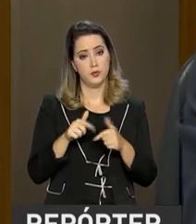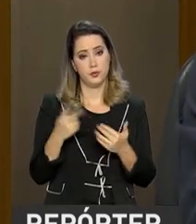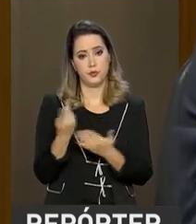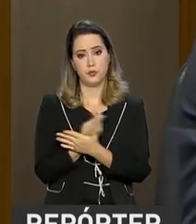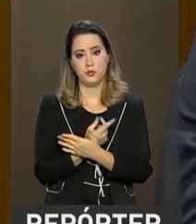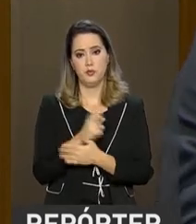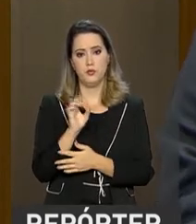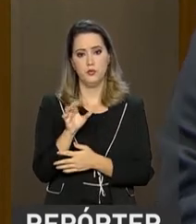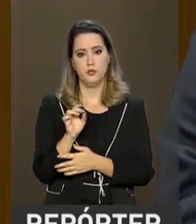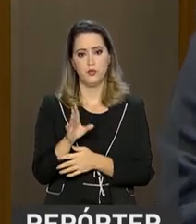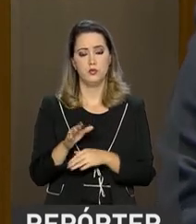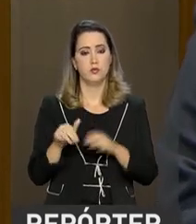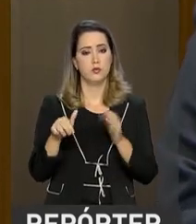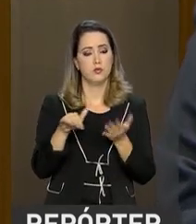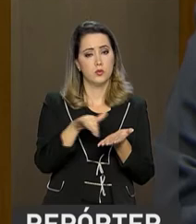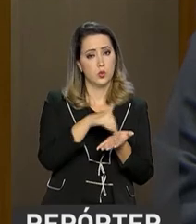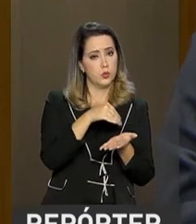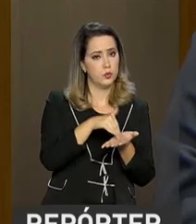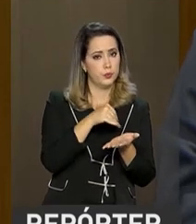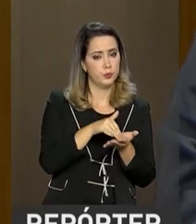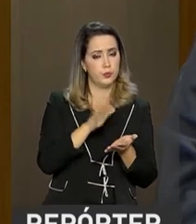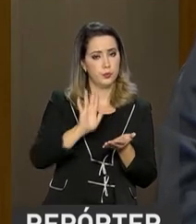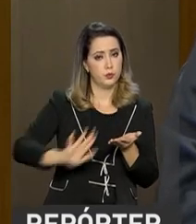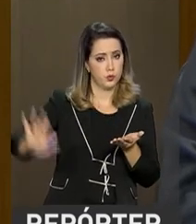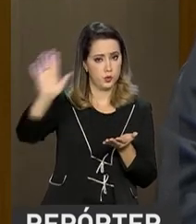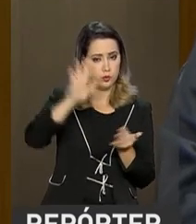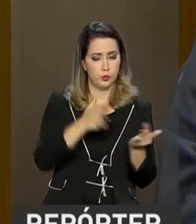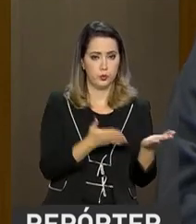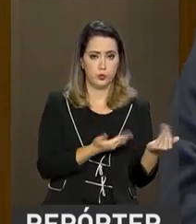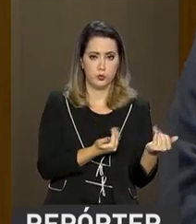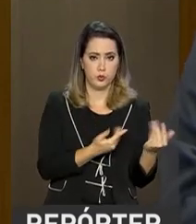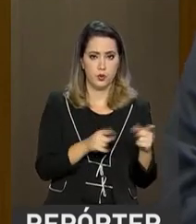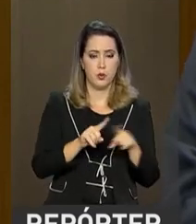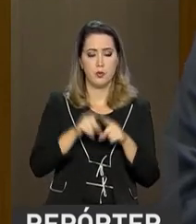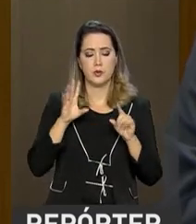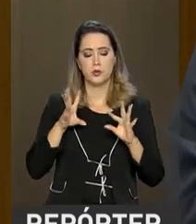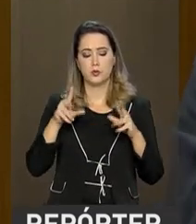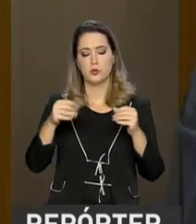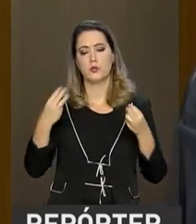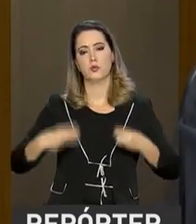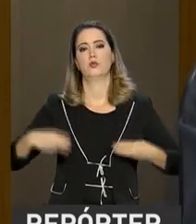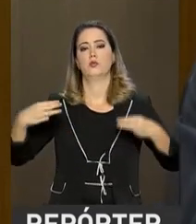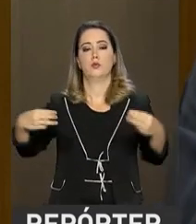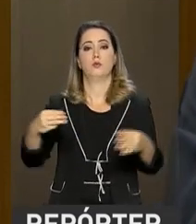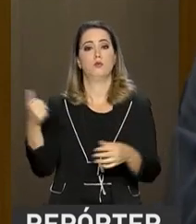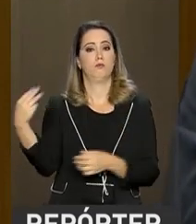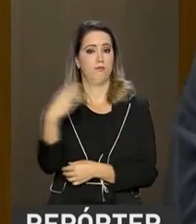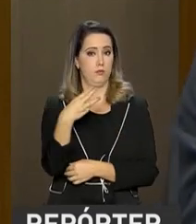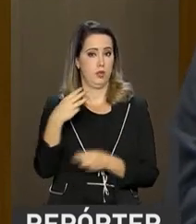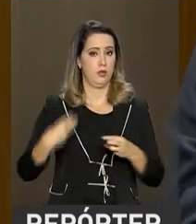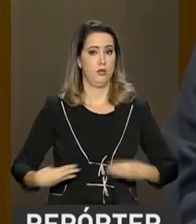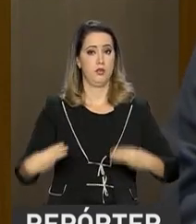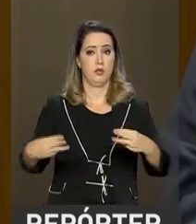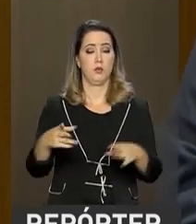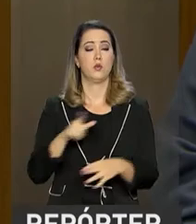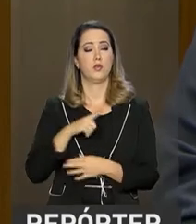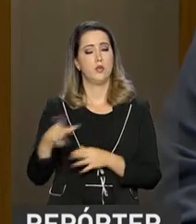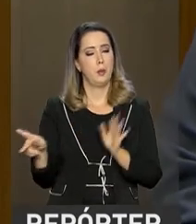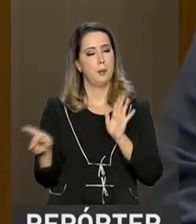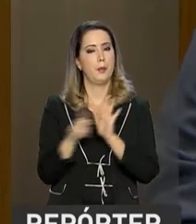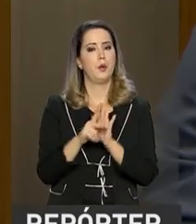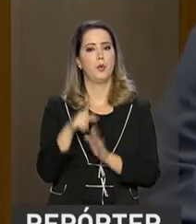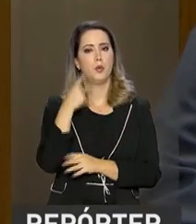acontecem não só na secretaria nacional de juventude mas em todos os ministérios são 13 ministérios que têm políticas